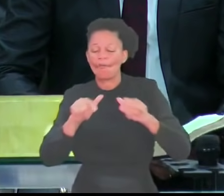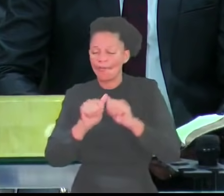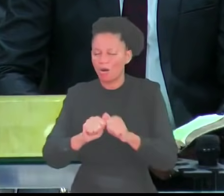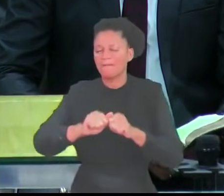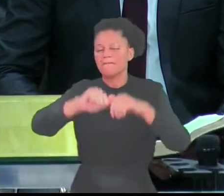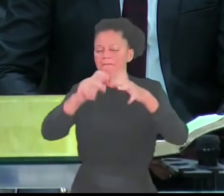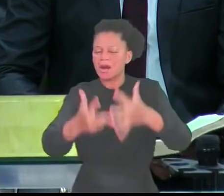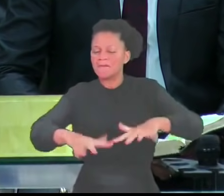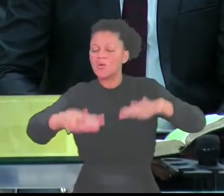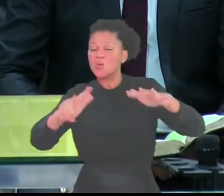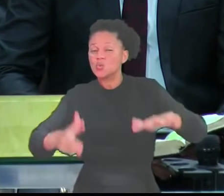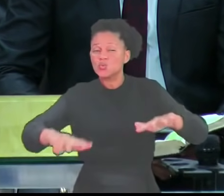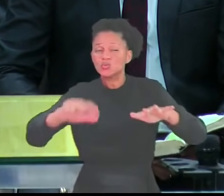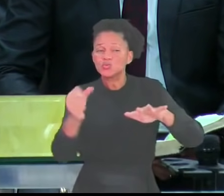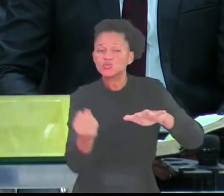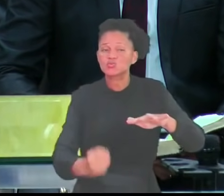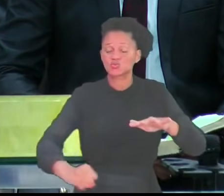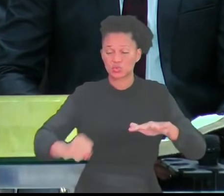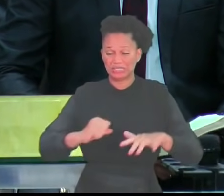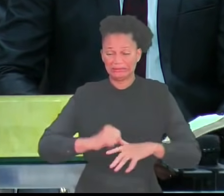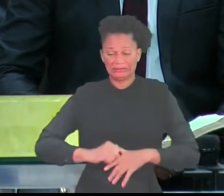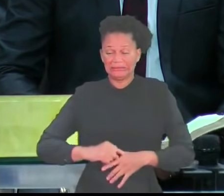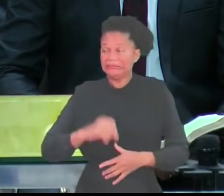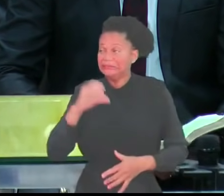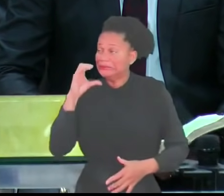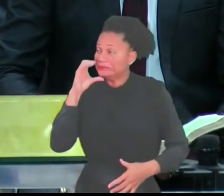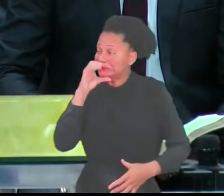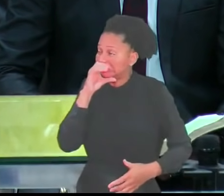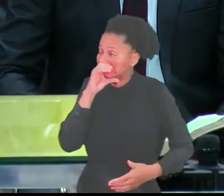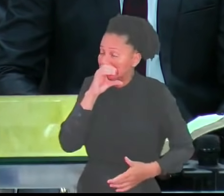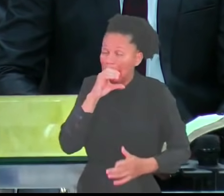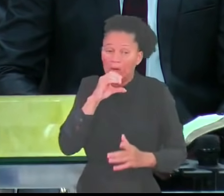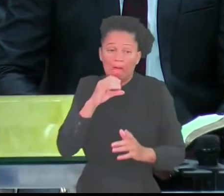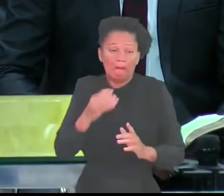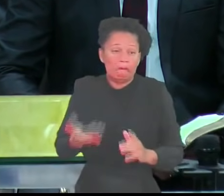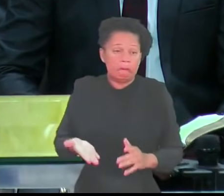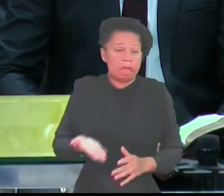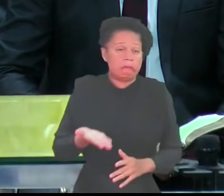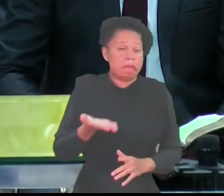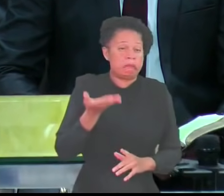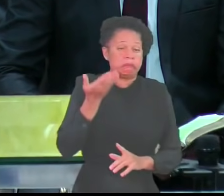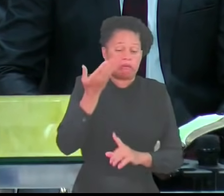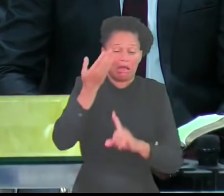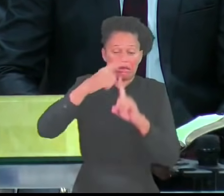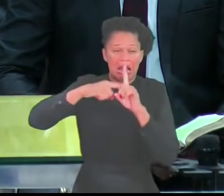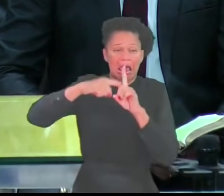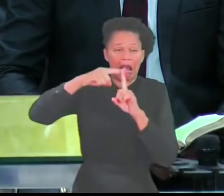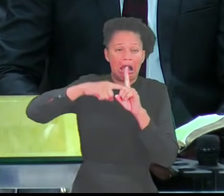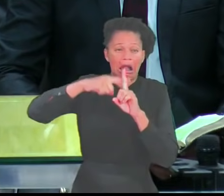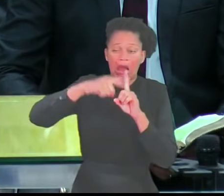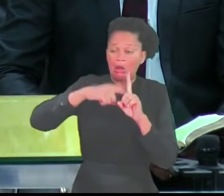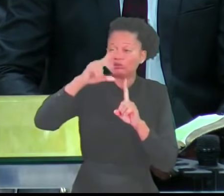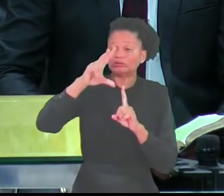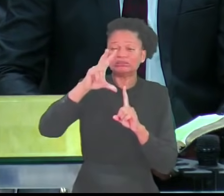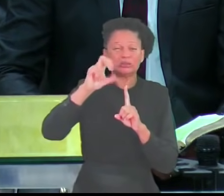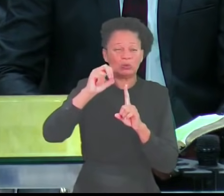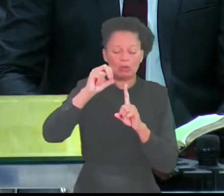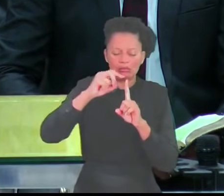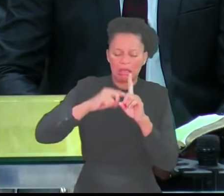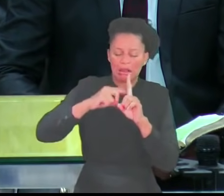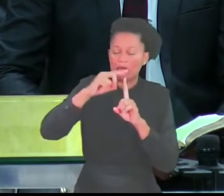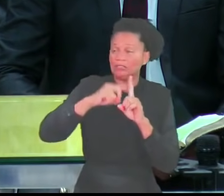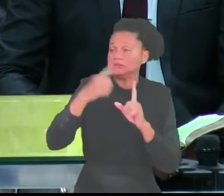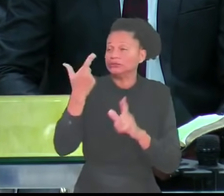do sul do Mar Morto. Uma temperatura infernal. Mais de 50 graus. Mais de 50 graus.